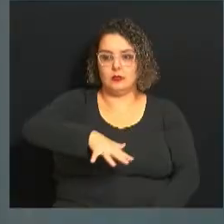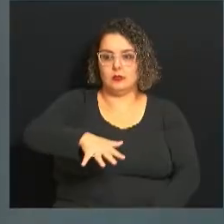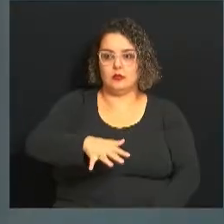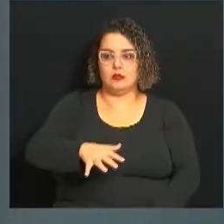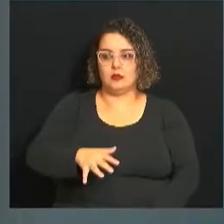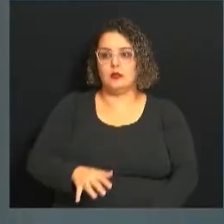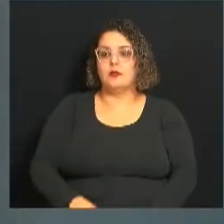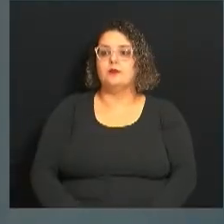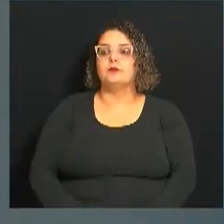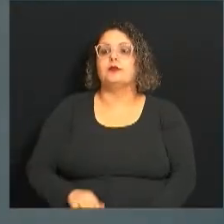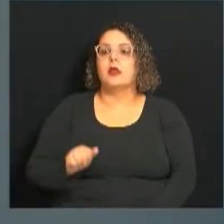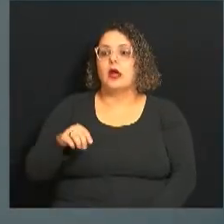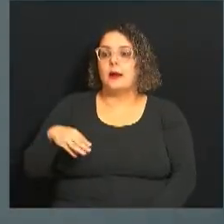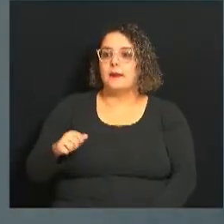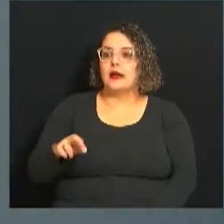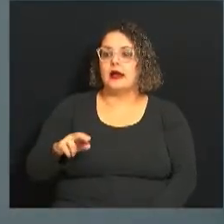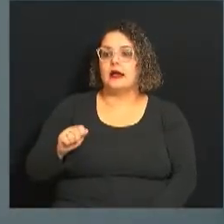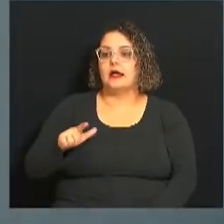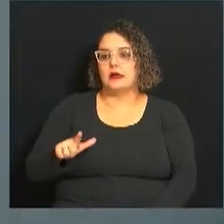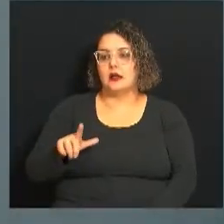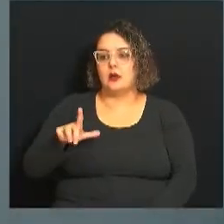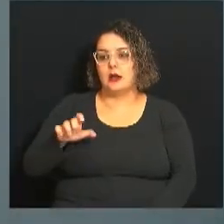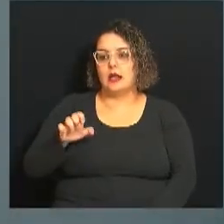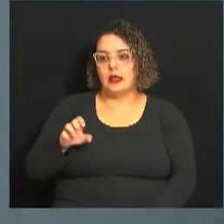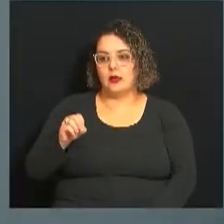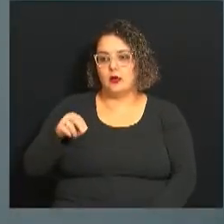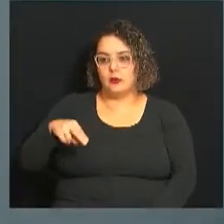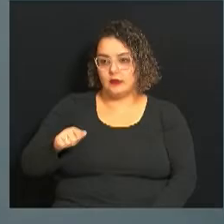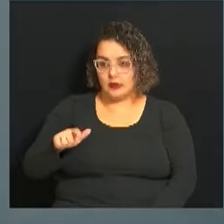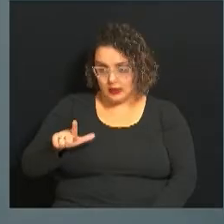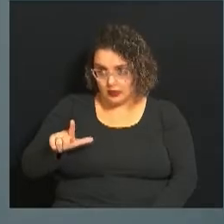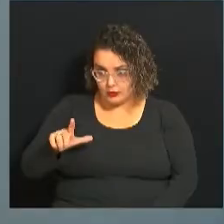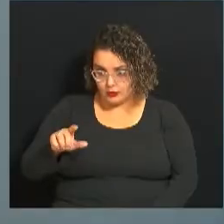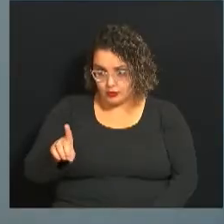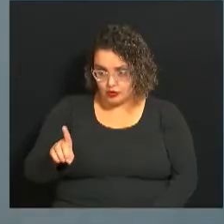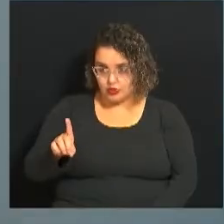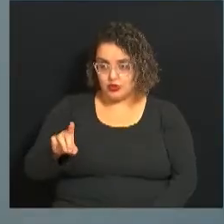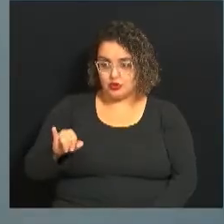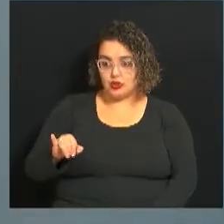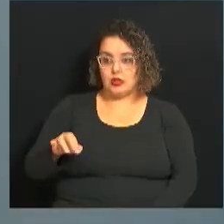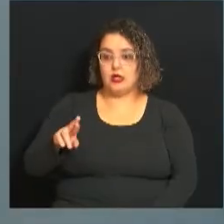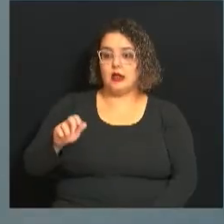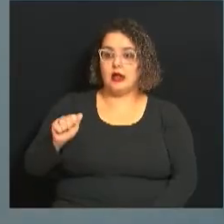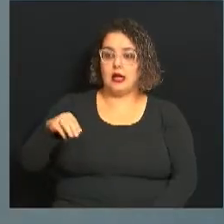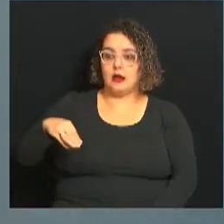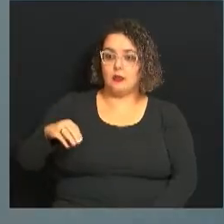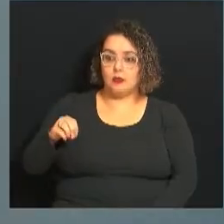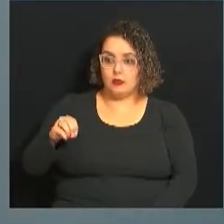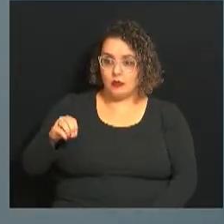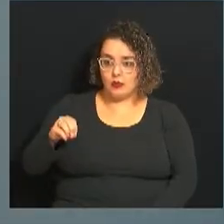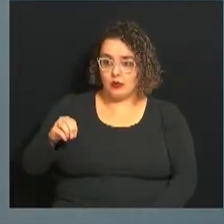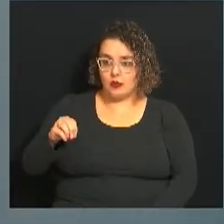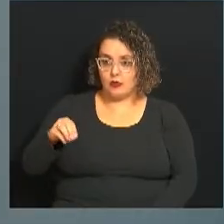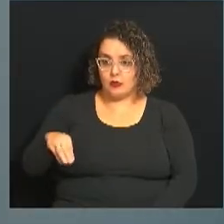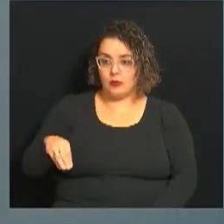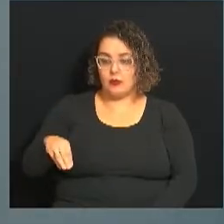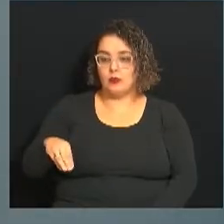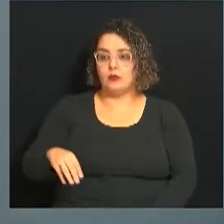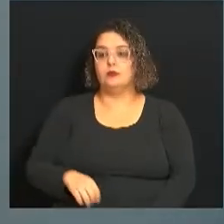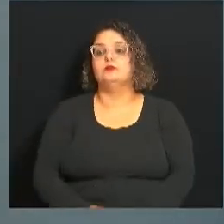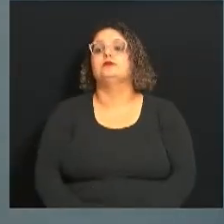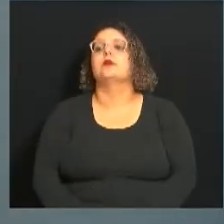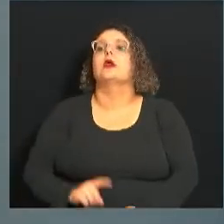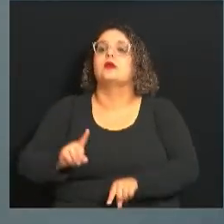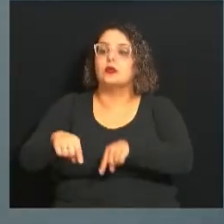jovens Amaral, Leonaldi e Ramon, e no ataque, Echaporã, Danilo Gomes, e o